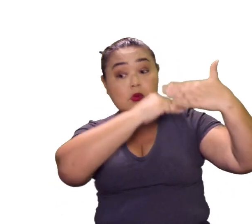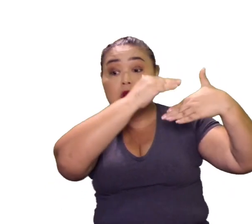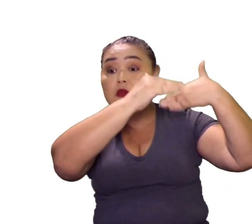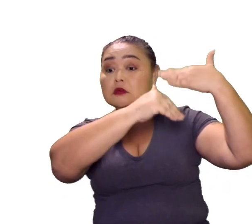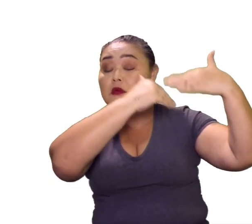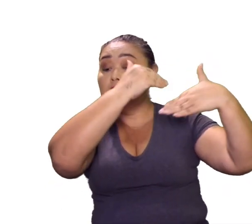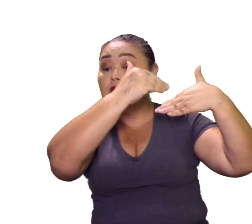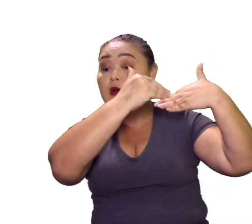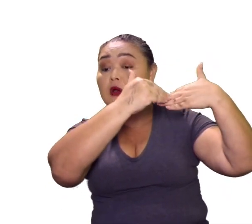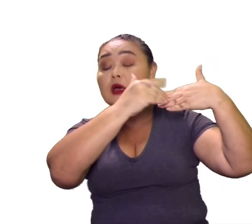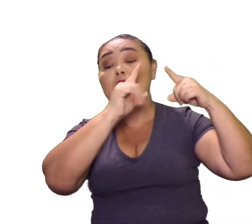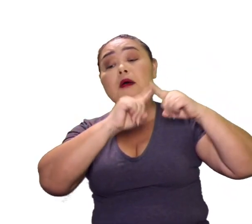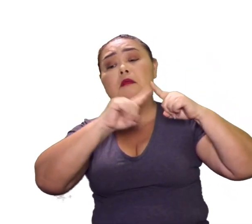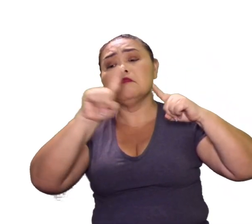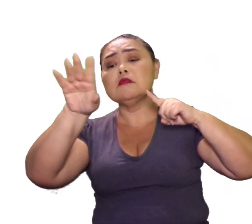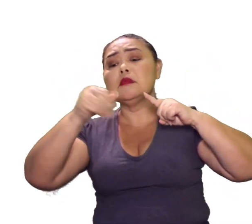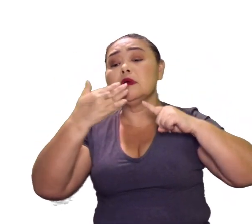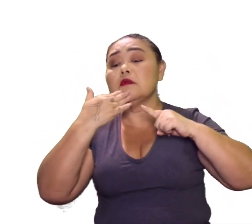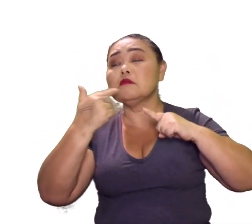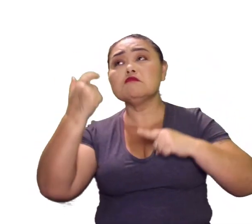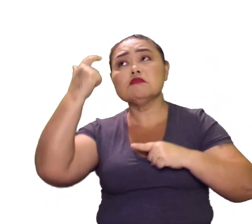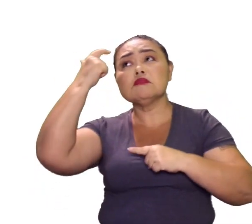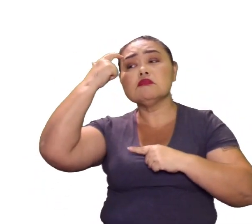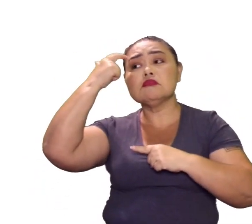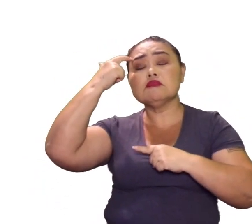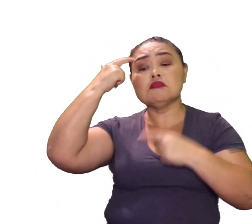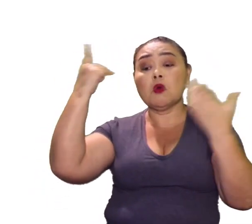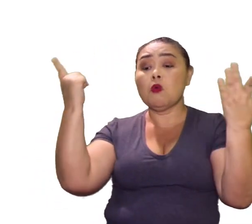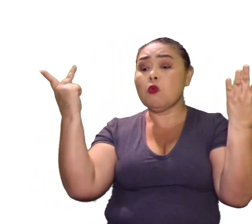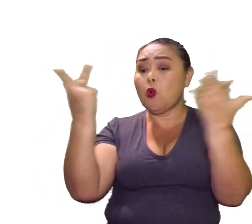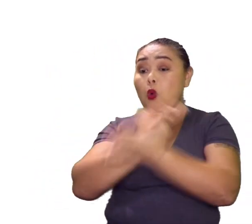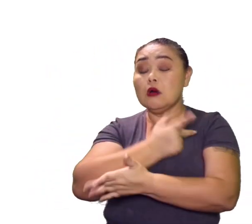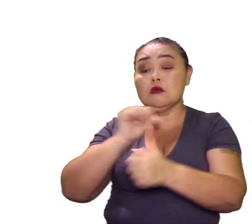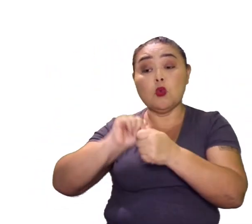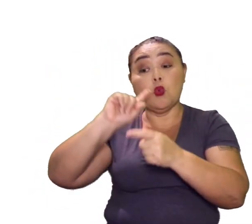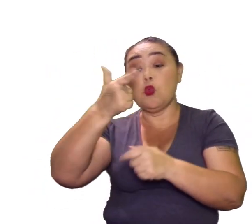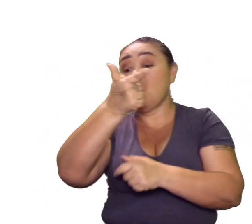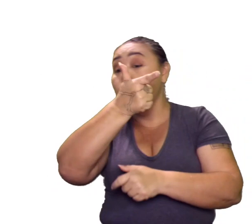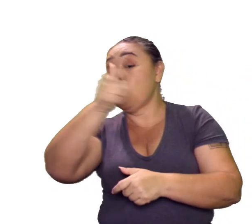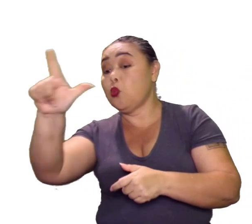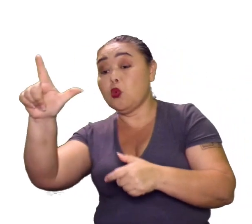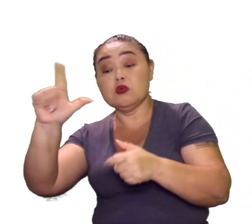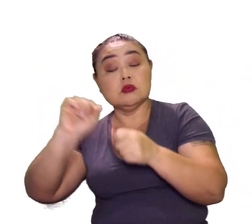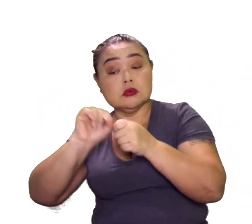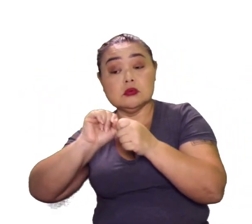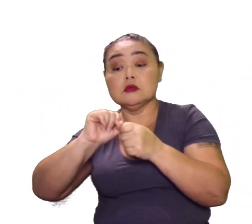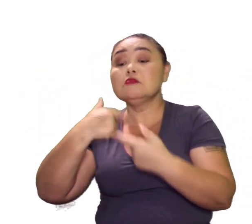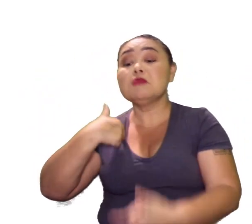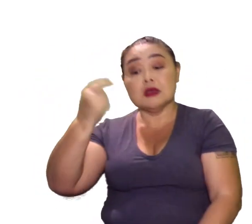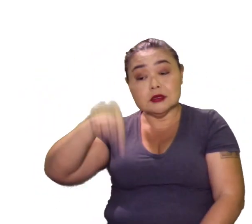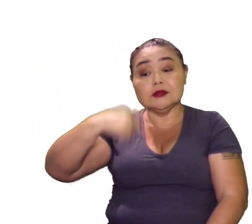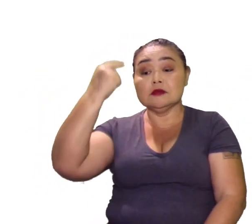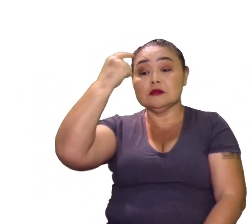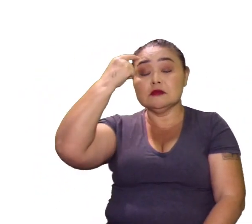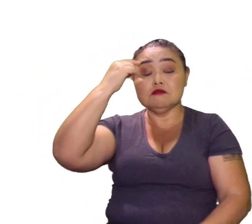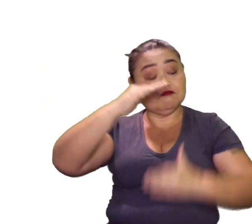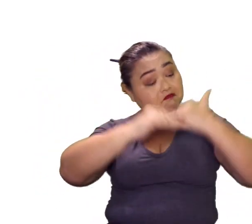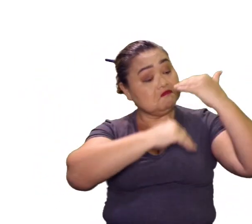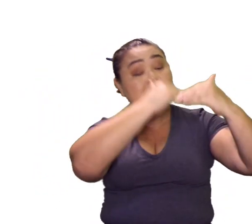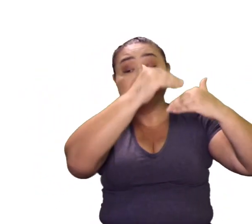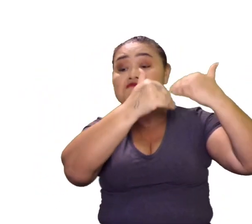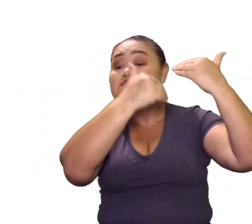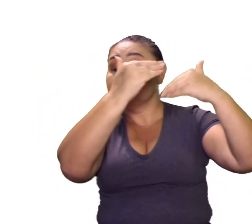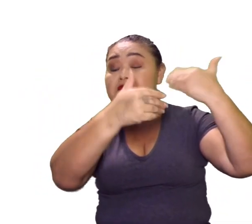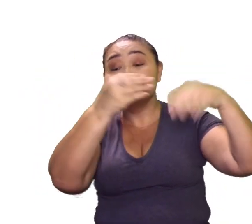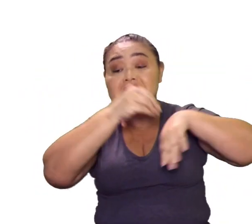progresso, mas apelo para o bom senso. Um erro não conserta o outro. Isso que eu penso. O Progresso. Fica aí